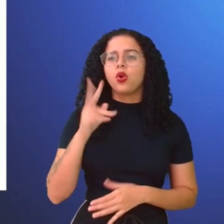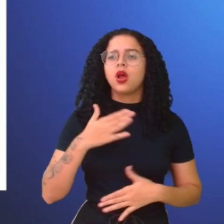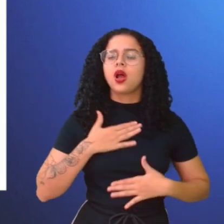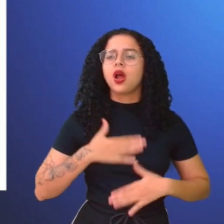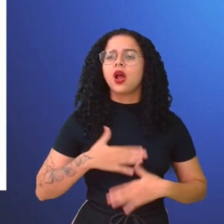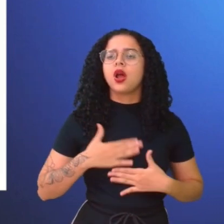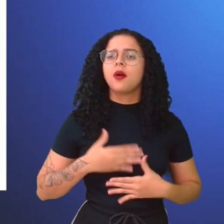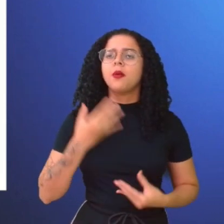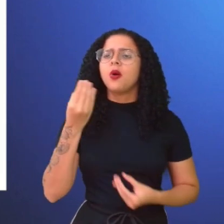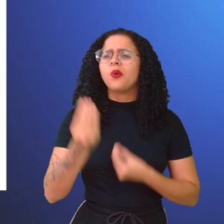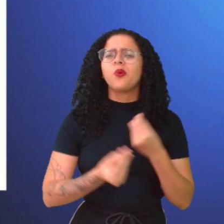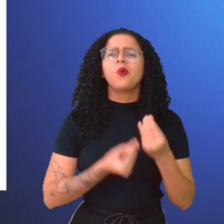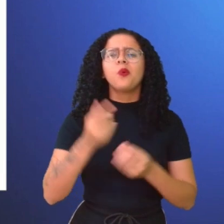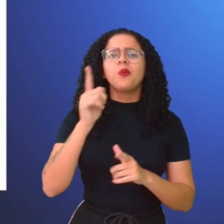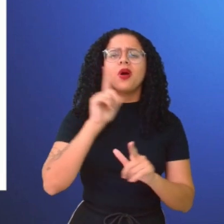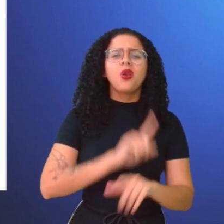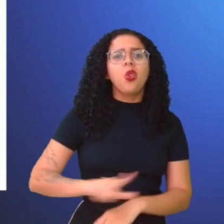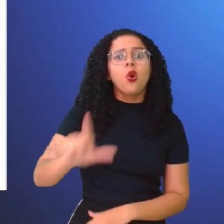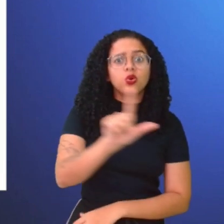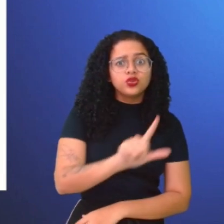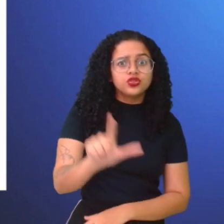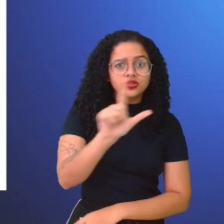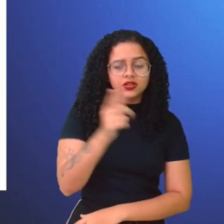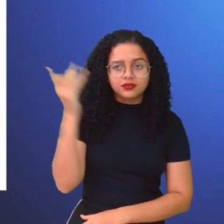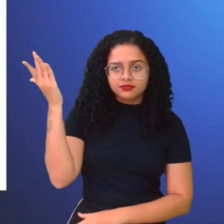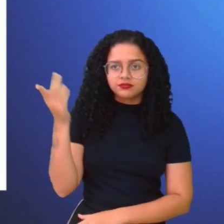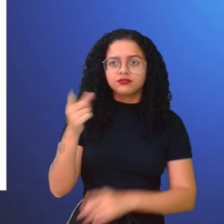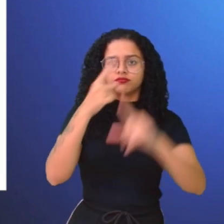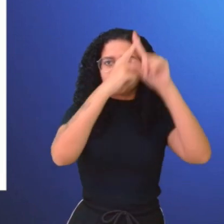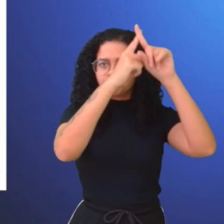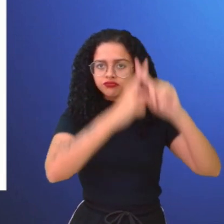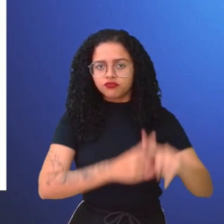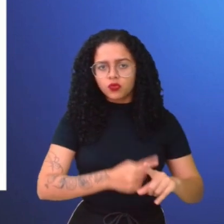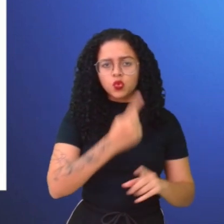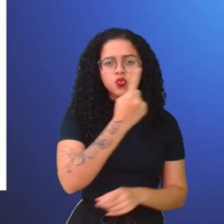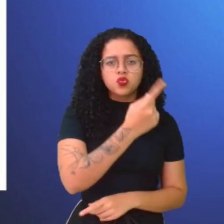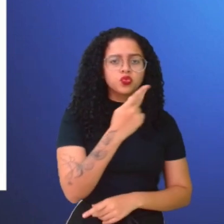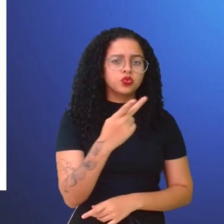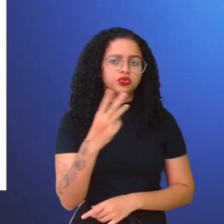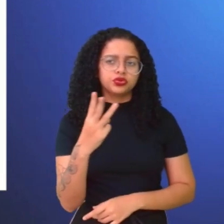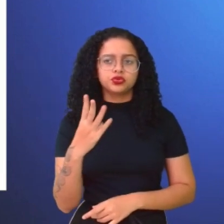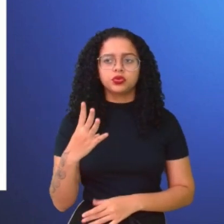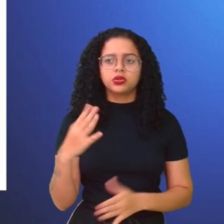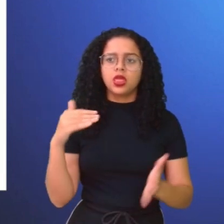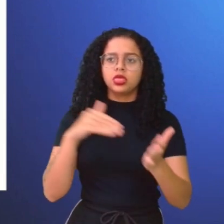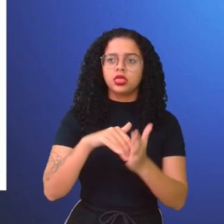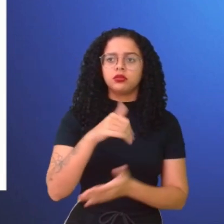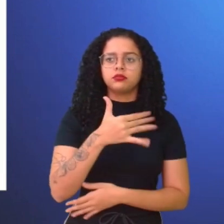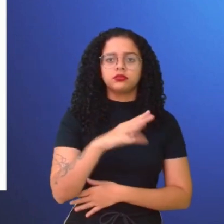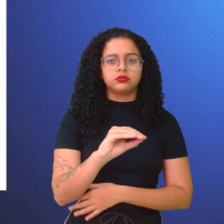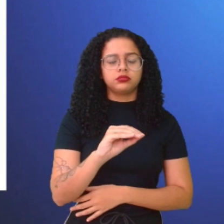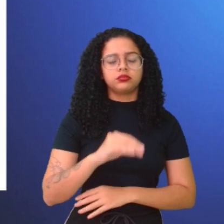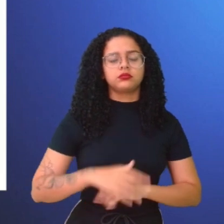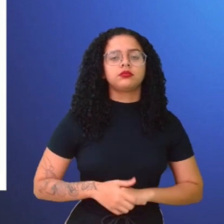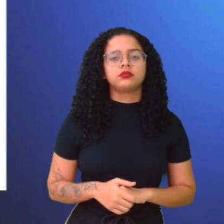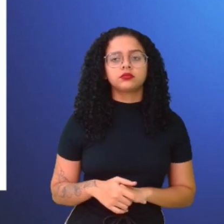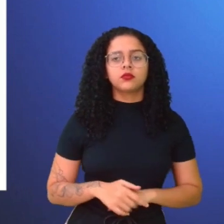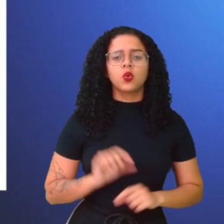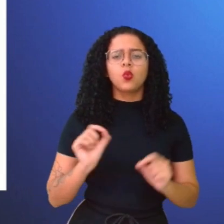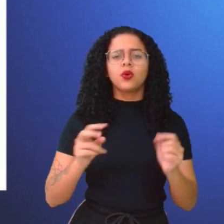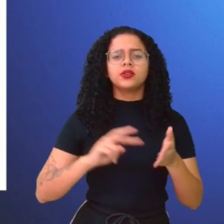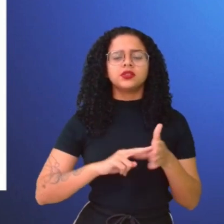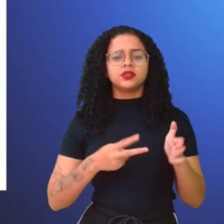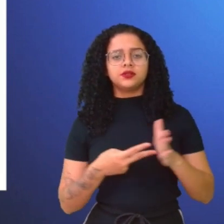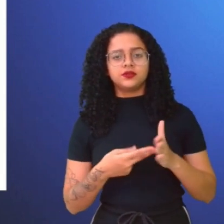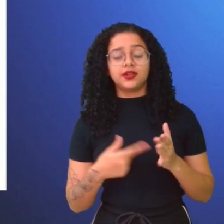que é a lógica de uma tabuada? Então, percebe ali, ó, tabuada do 1, tabuada do 2, até a tabuada do 10. O que